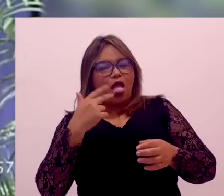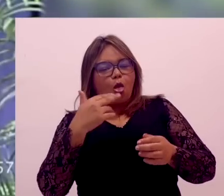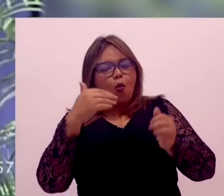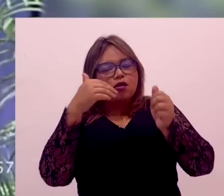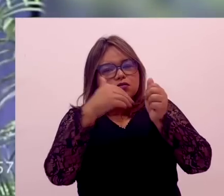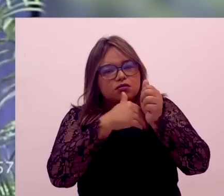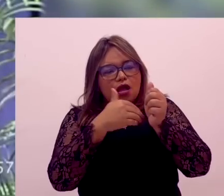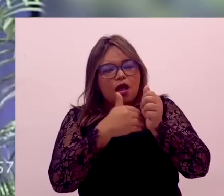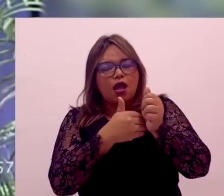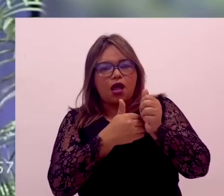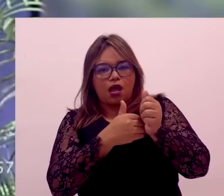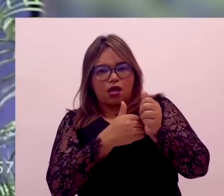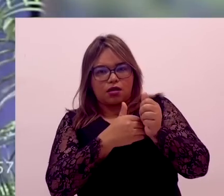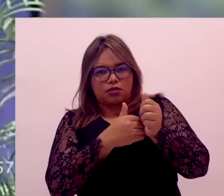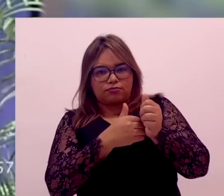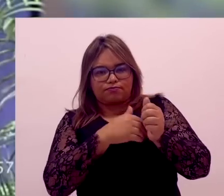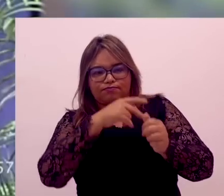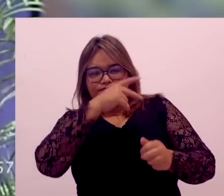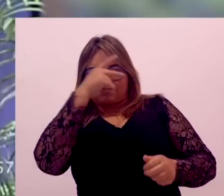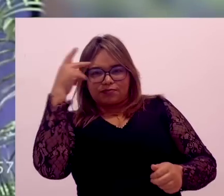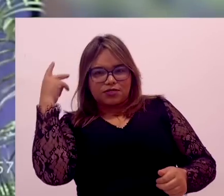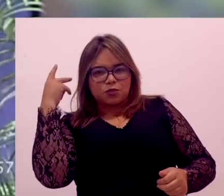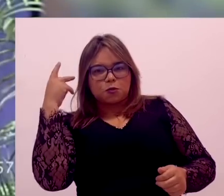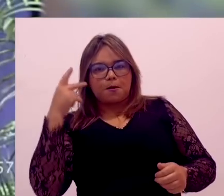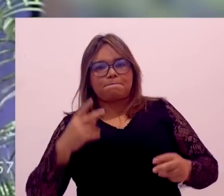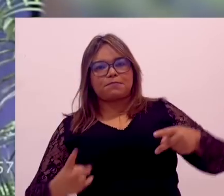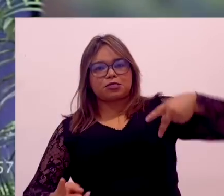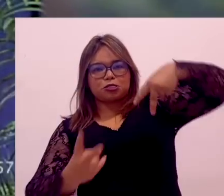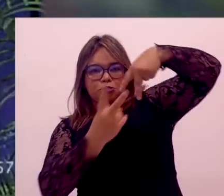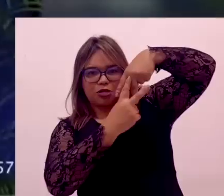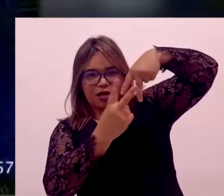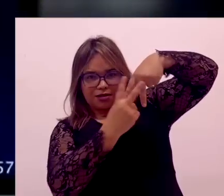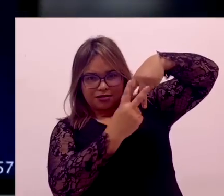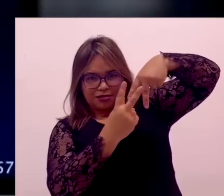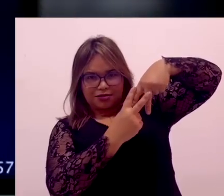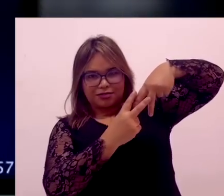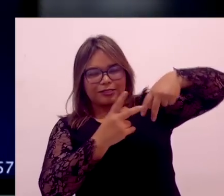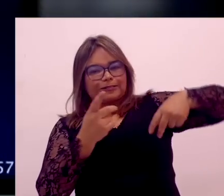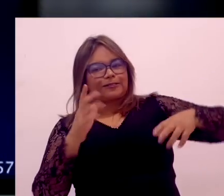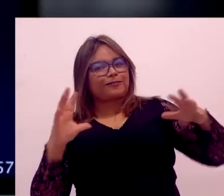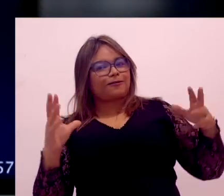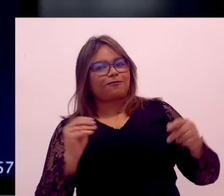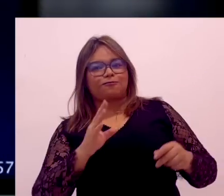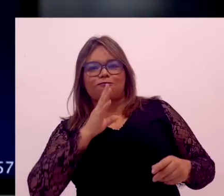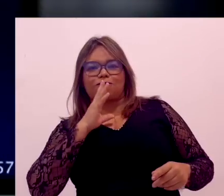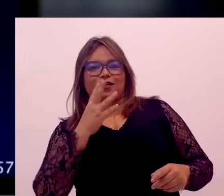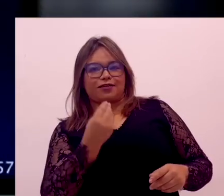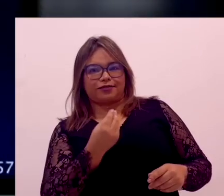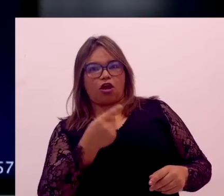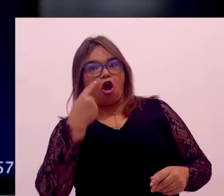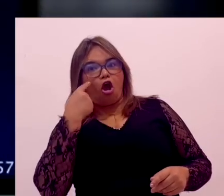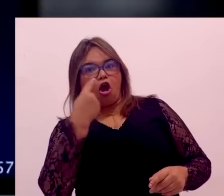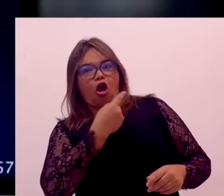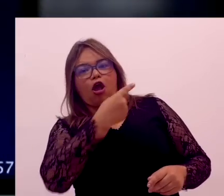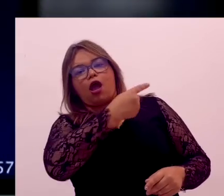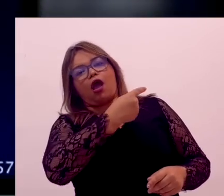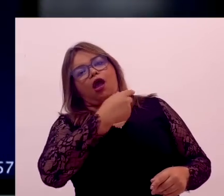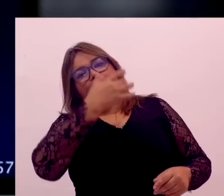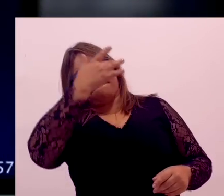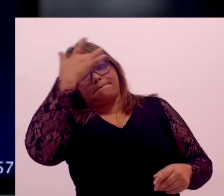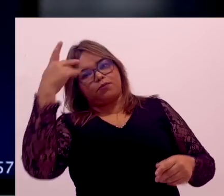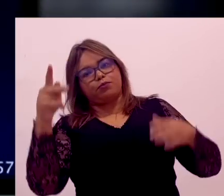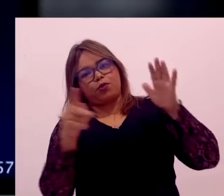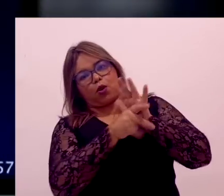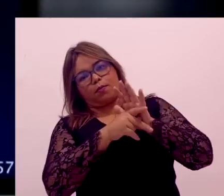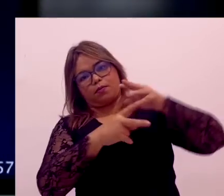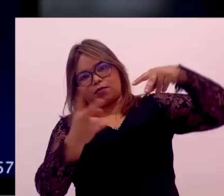alta maçonaria. Vocês entenderam isso? Veio direto da boca do cavalo. O mistério dos magos antigos e as sombras